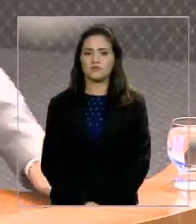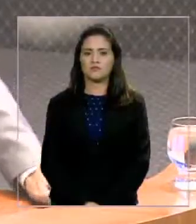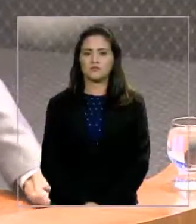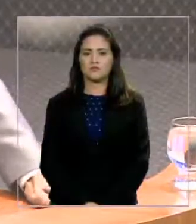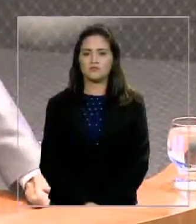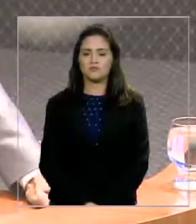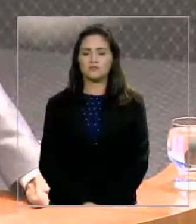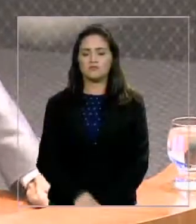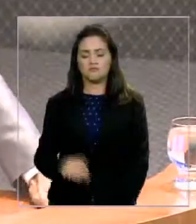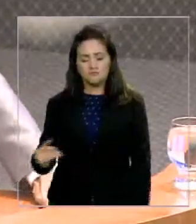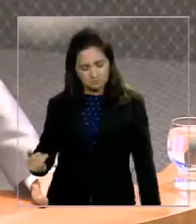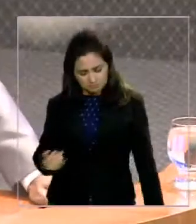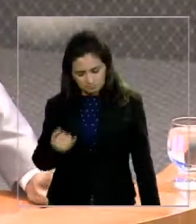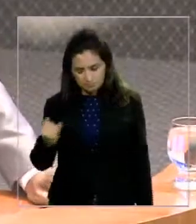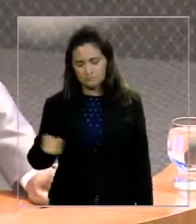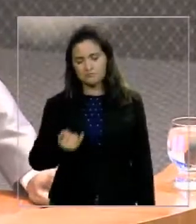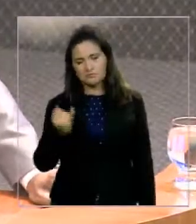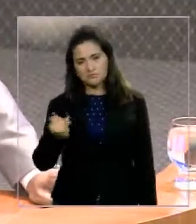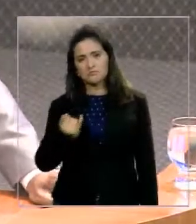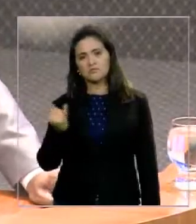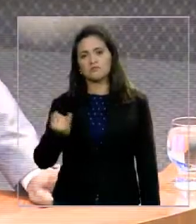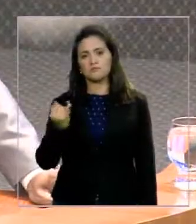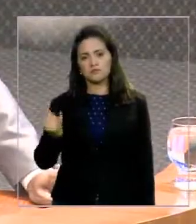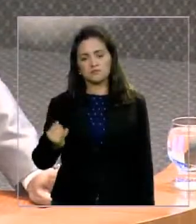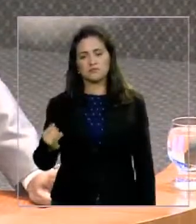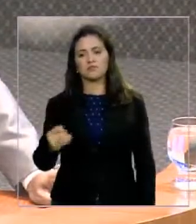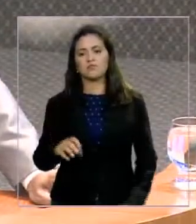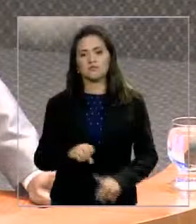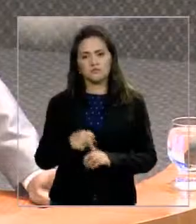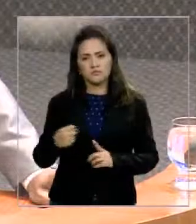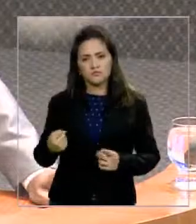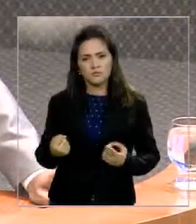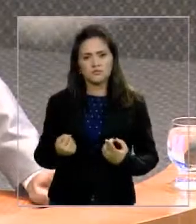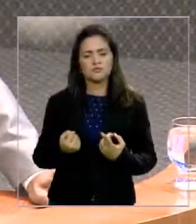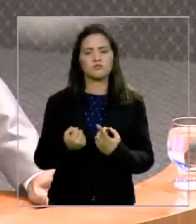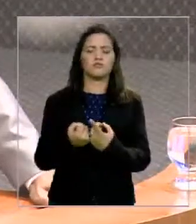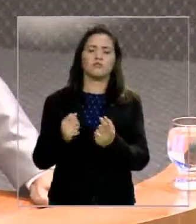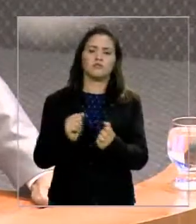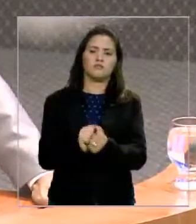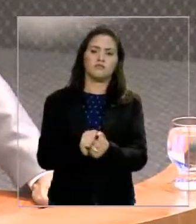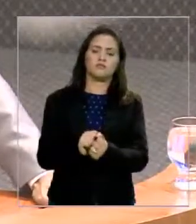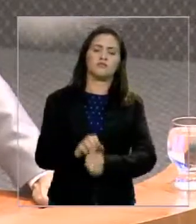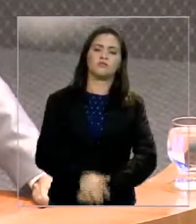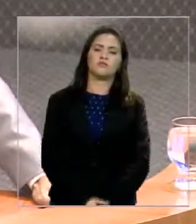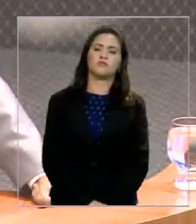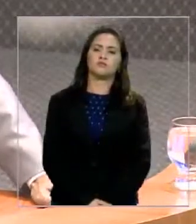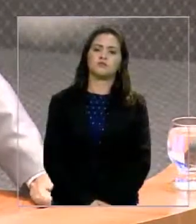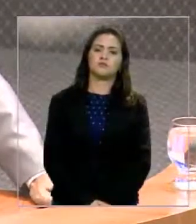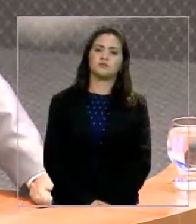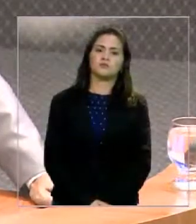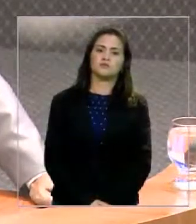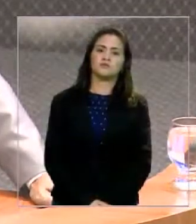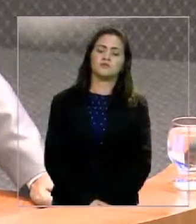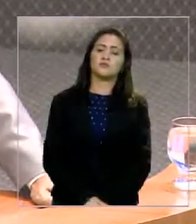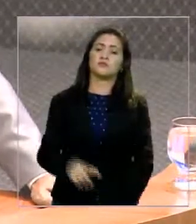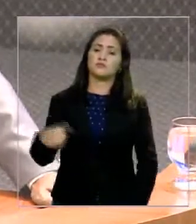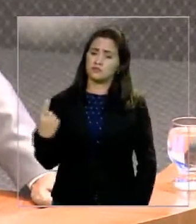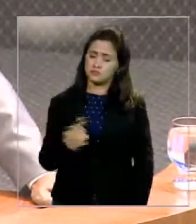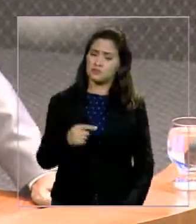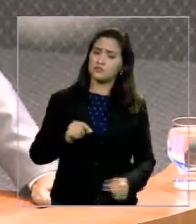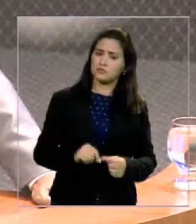de participação da sociedade. E, na oportunidade, nós fizemos algo diferente.